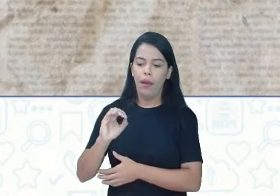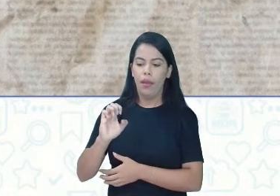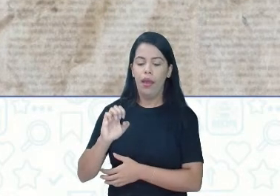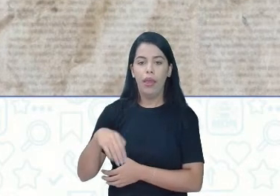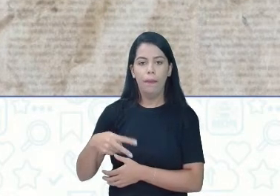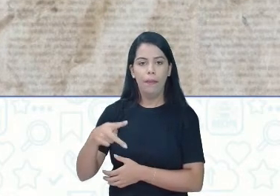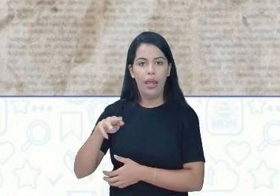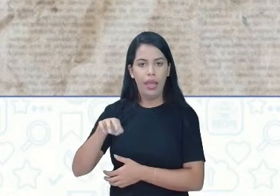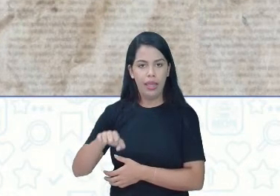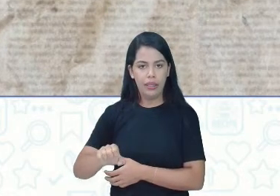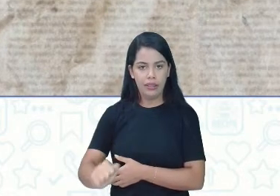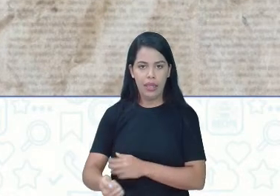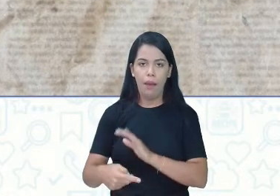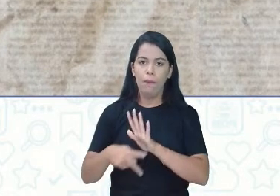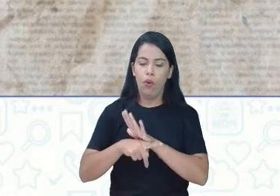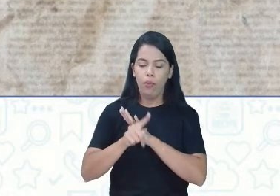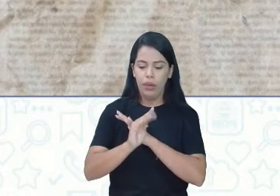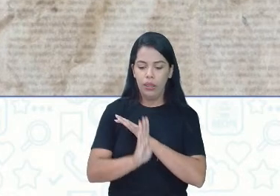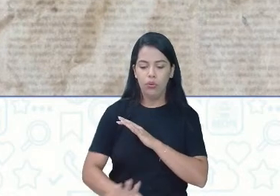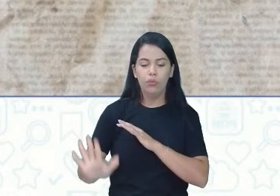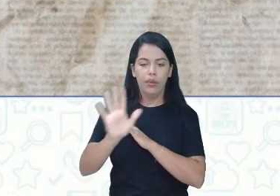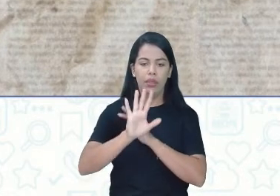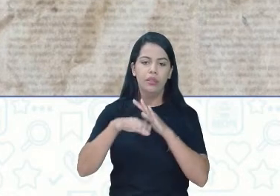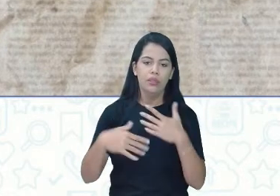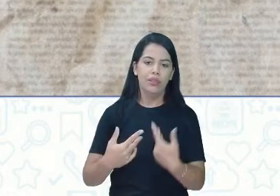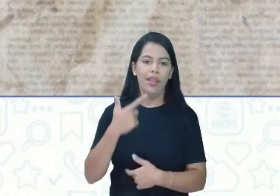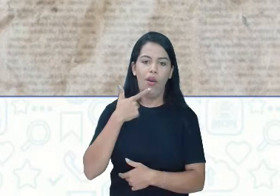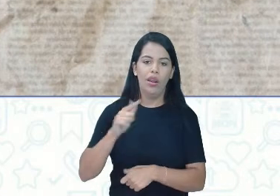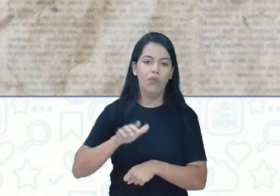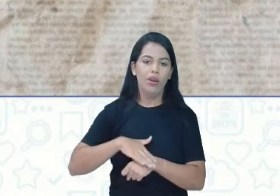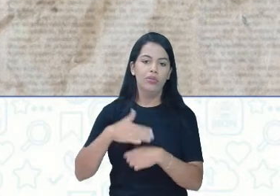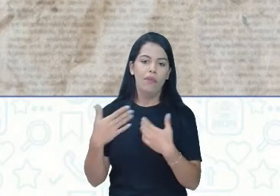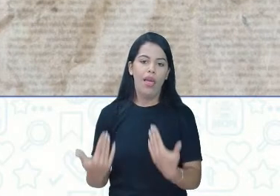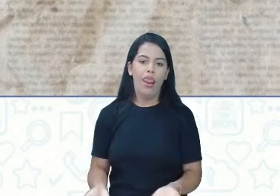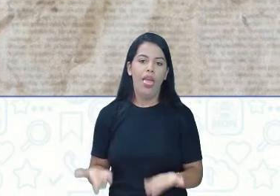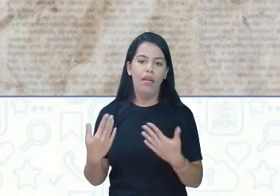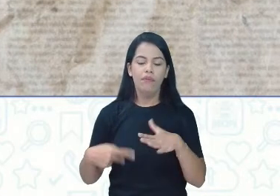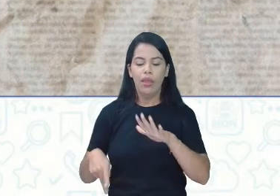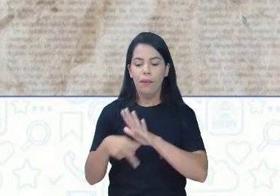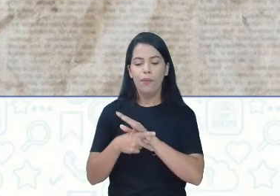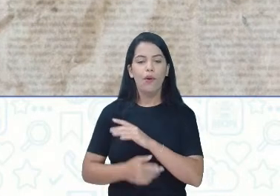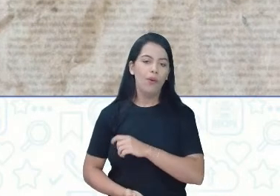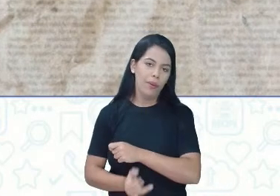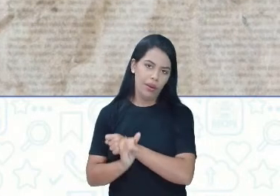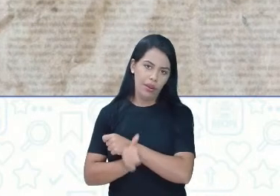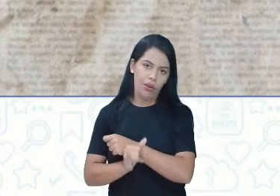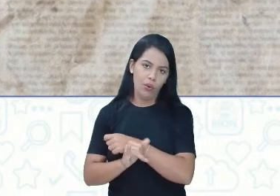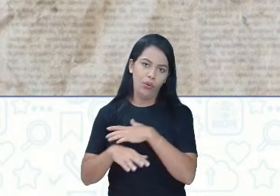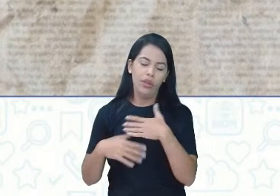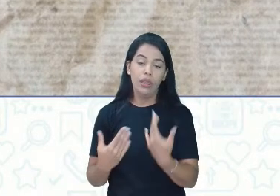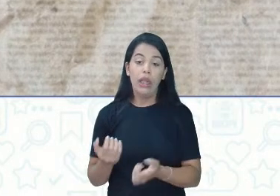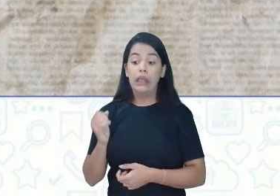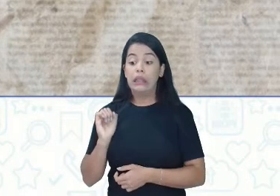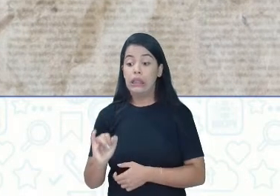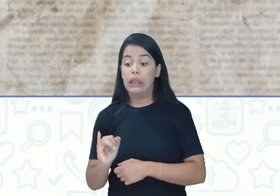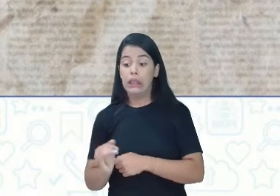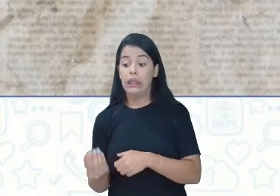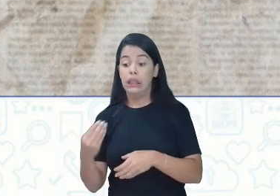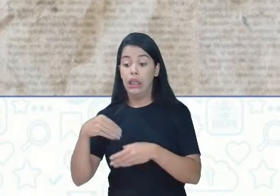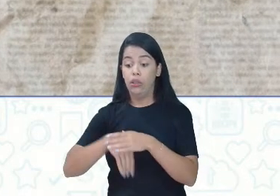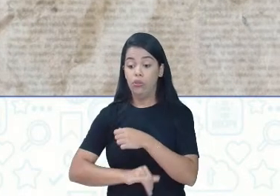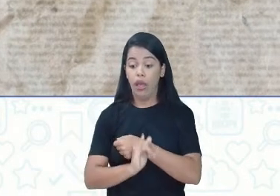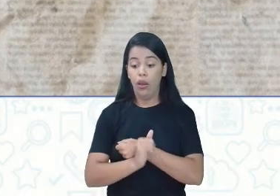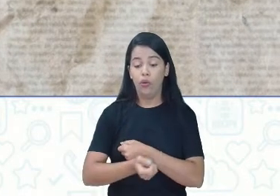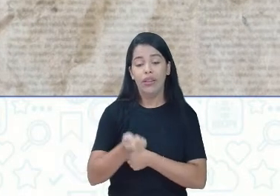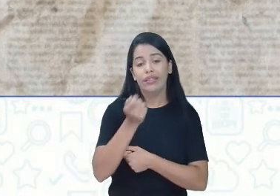sobre temas da atualidade, em uma linguagem um pouco mais leve, que é a própria da crônica, né? Se na crônica humorística a